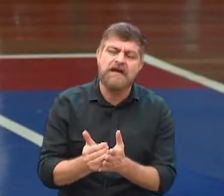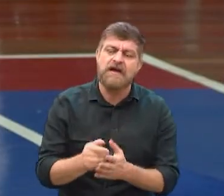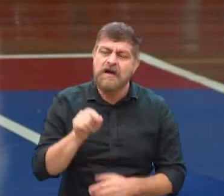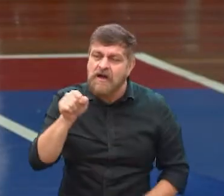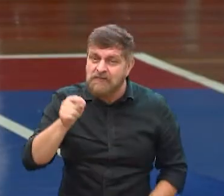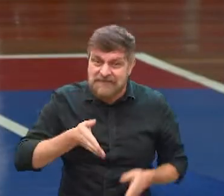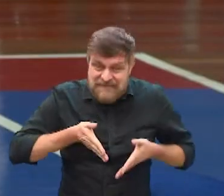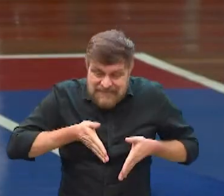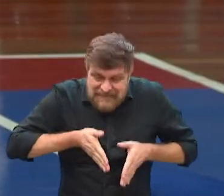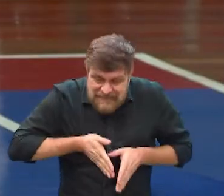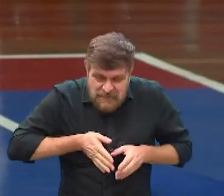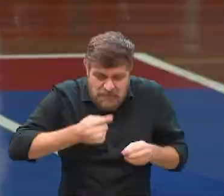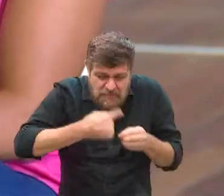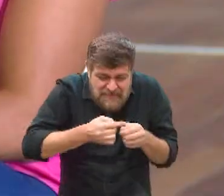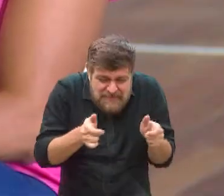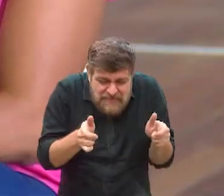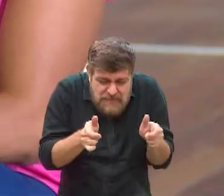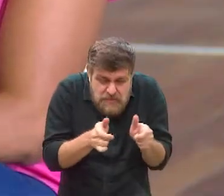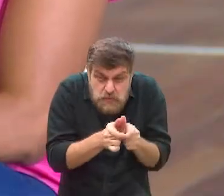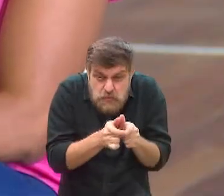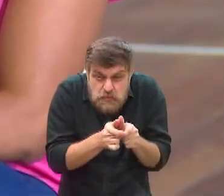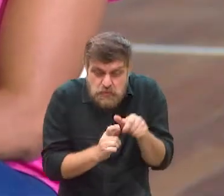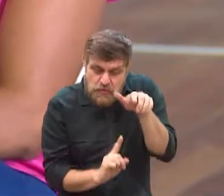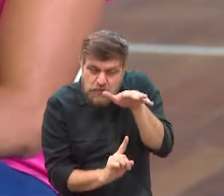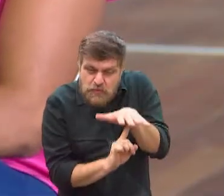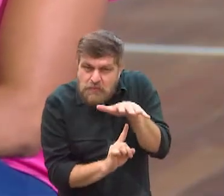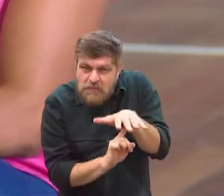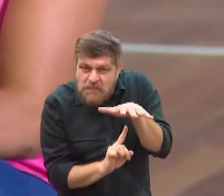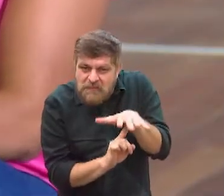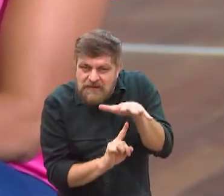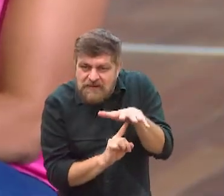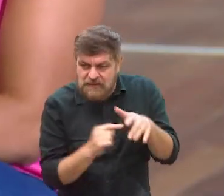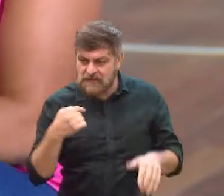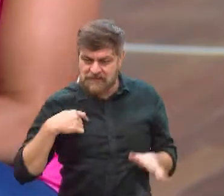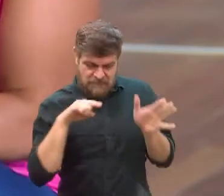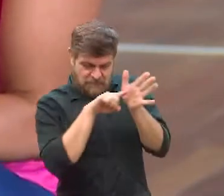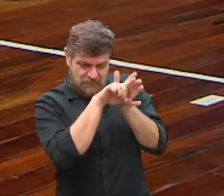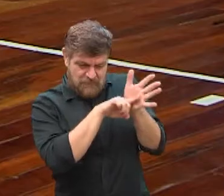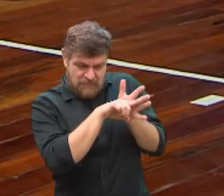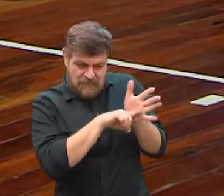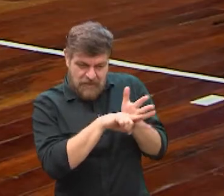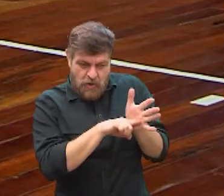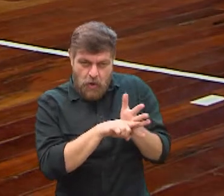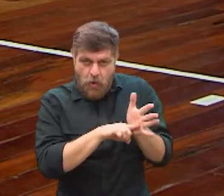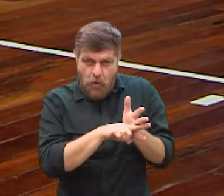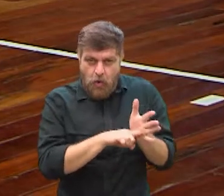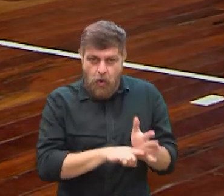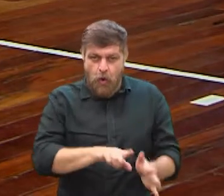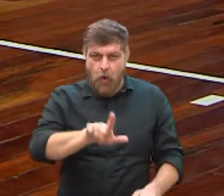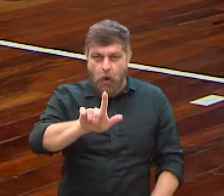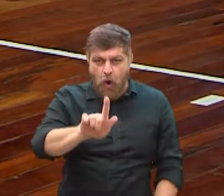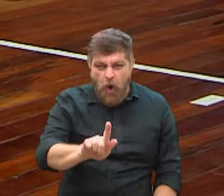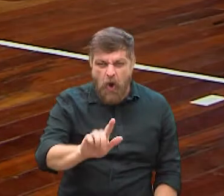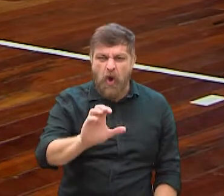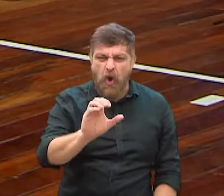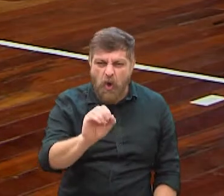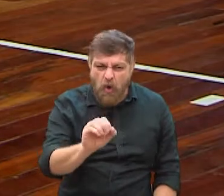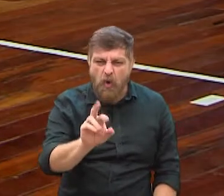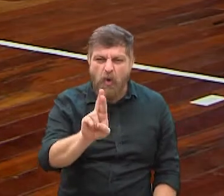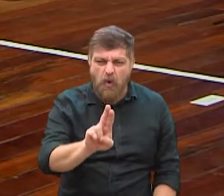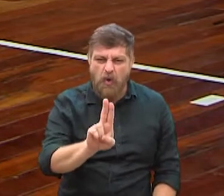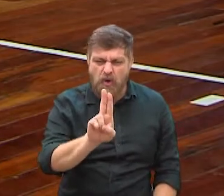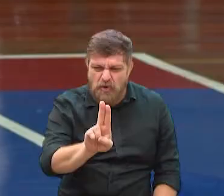nasceu em Goiôerê, no Paraná, uma cidade muito pequena. Eu fui pesquisar Goiôerê, porque eu confesso que eu nunca tinha